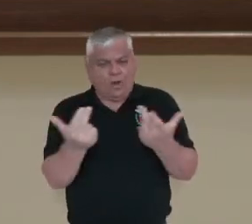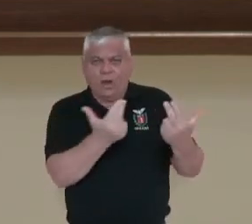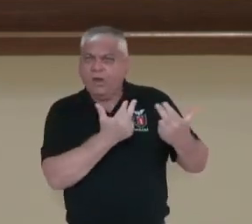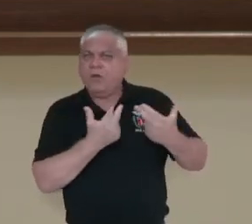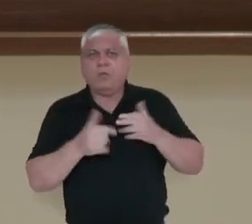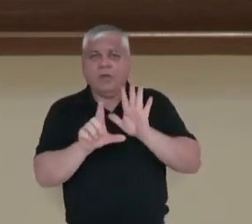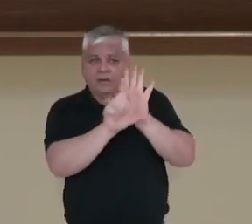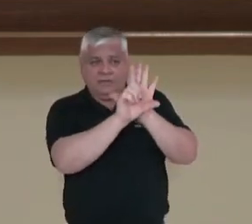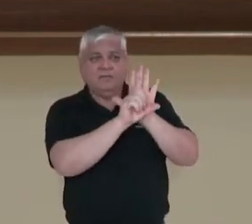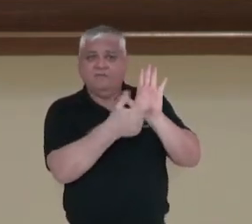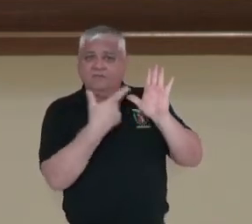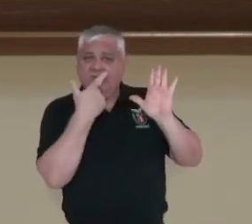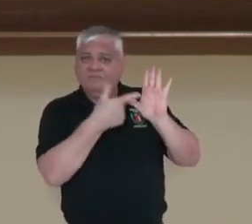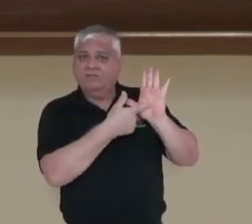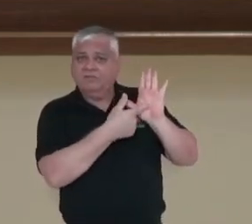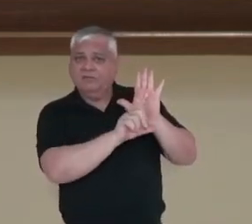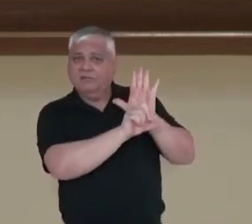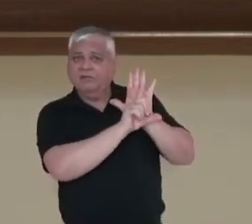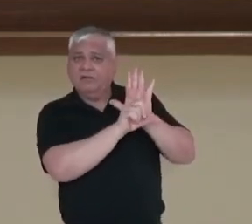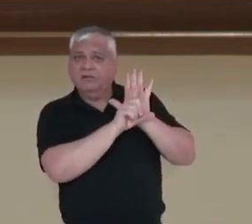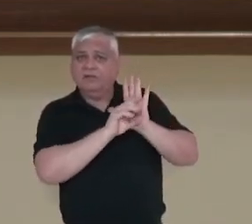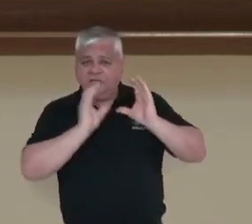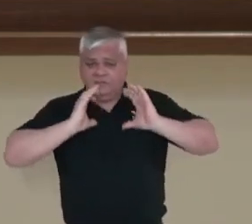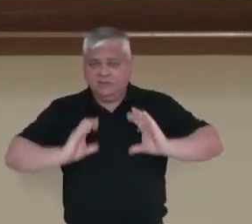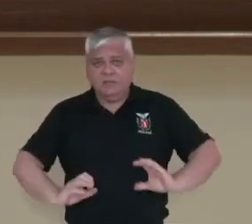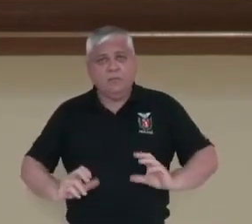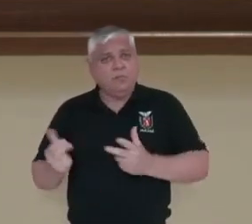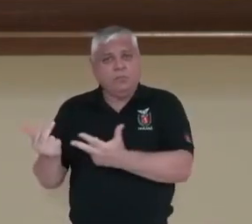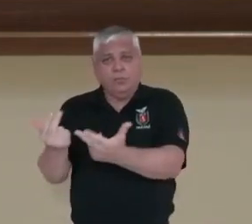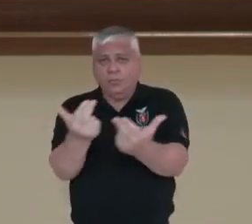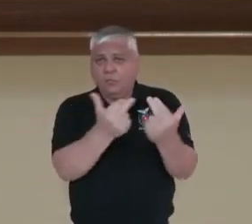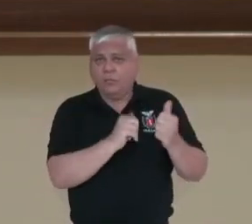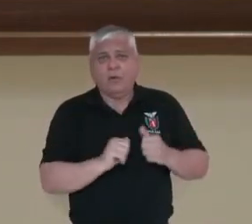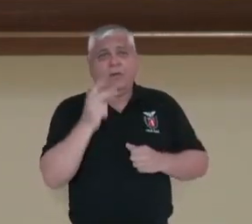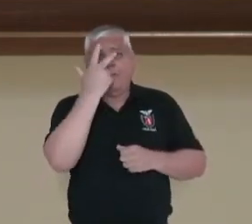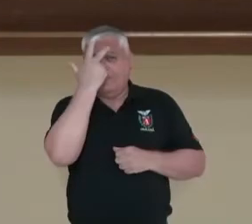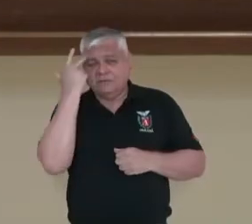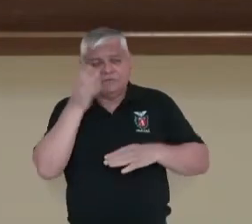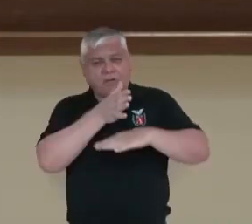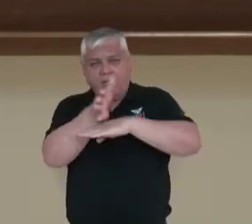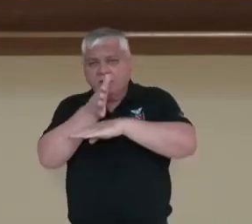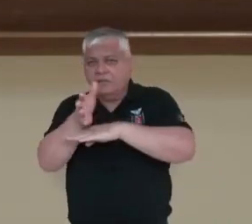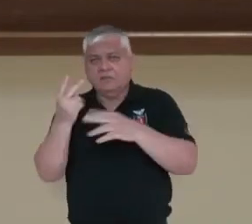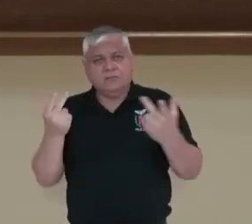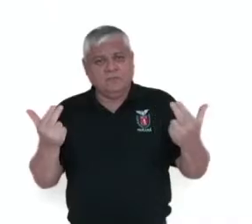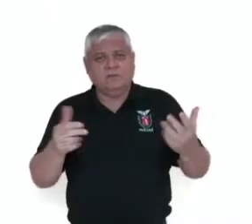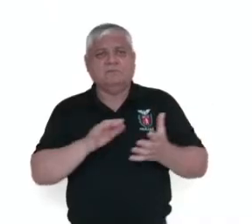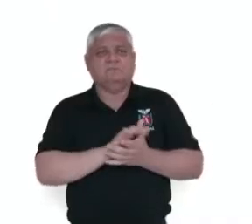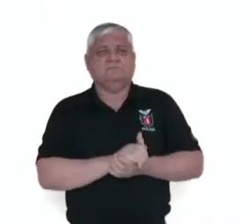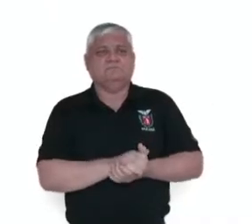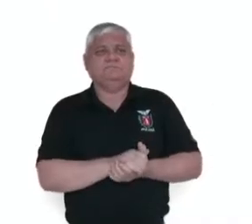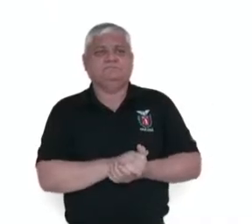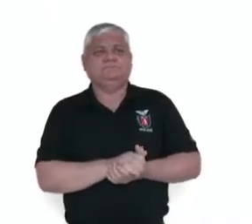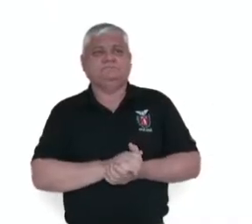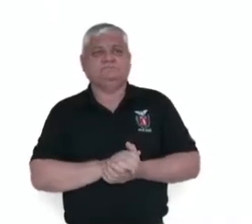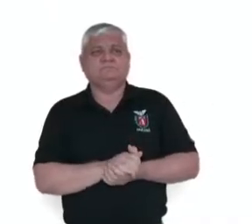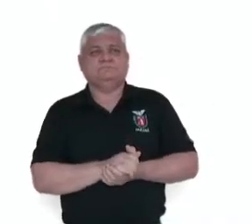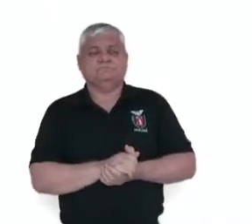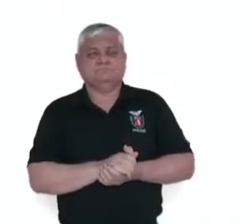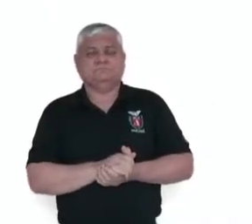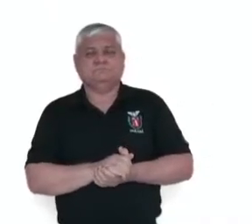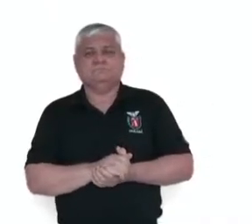Né? Então, é um processo. O cidadão tem que ser igual. Ele tem que ter acesso de forma igual. Essas são